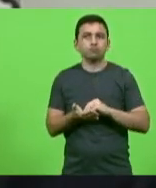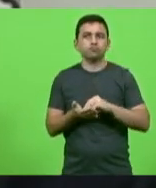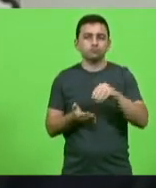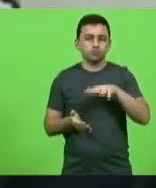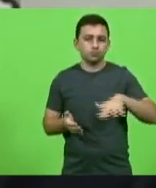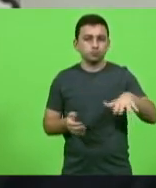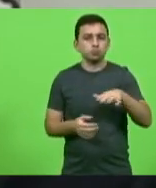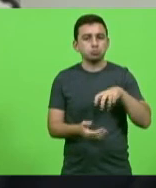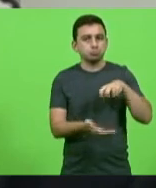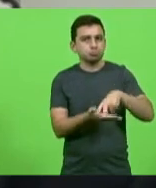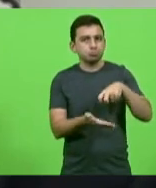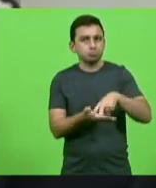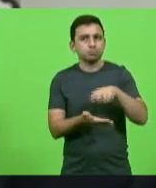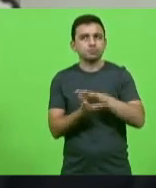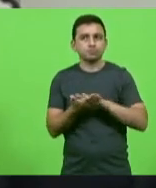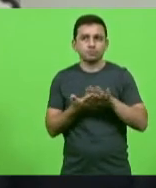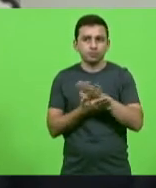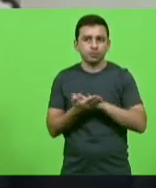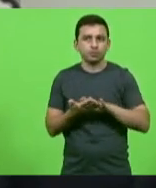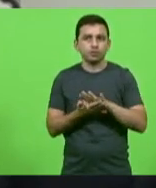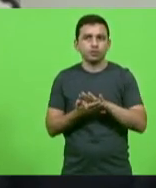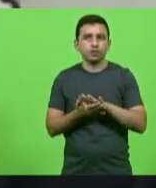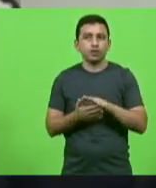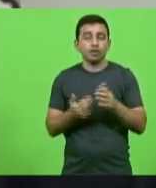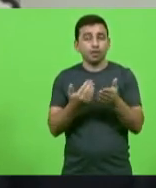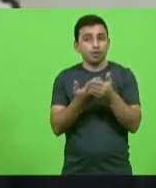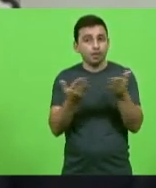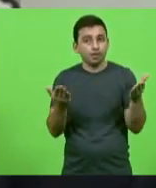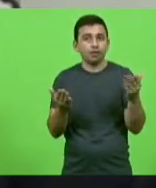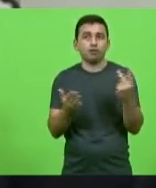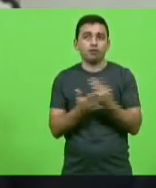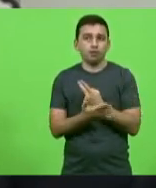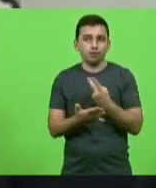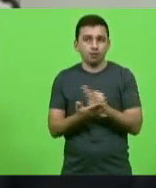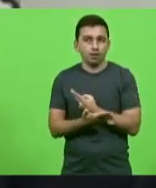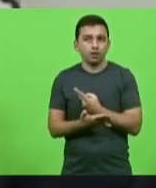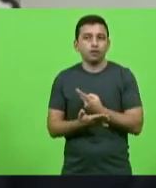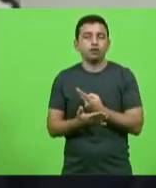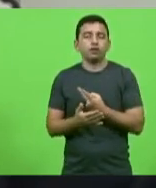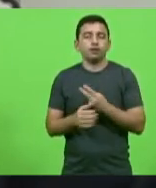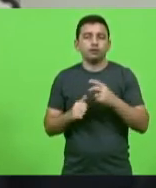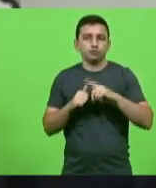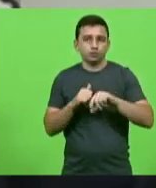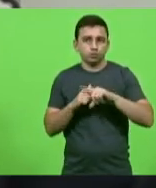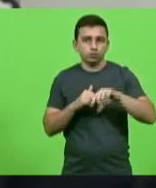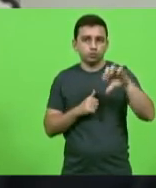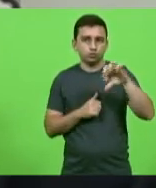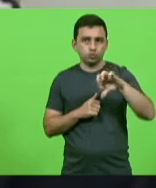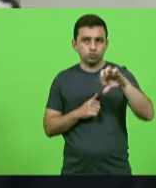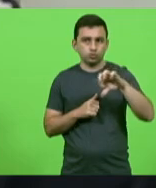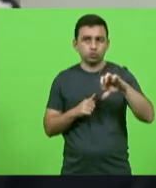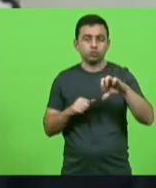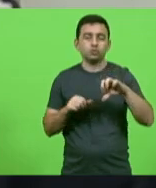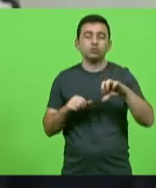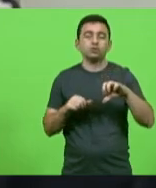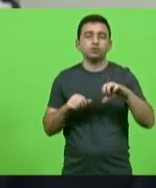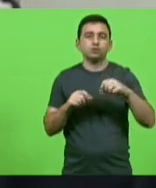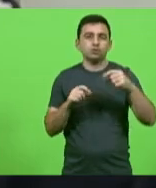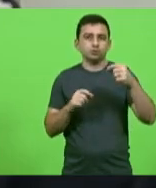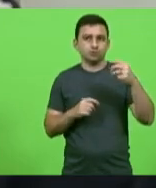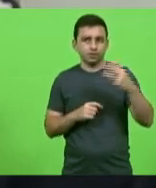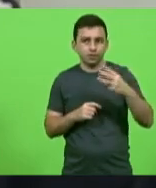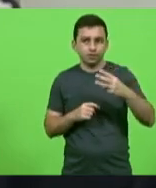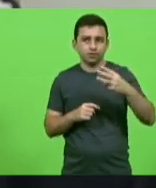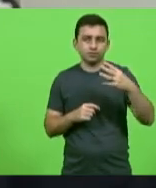subordinados os quais teriam infringido o disposto no artigo 9º dos itens 3 e 7